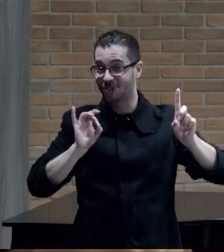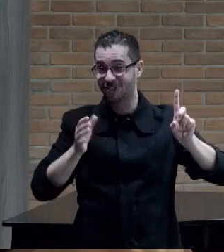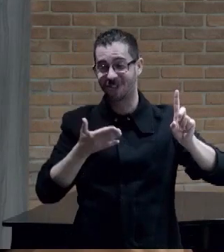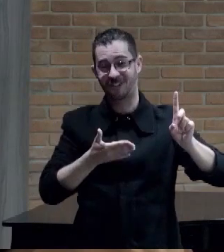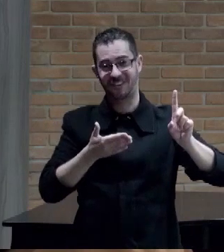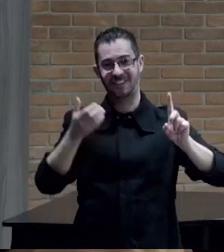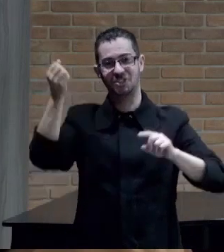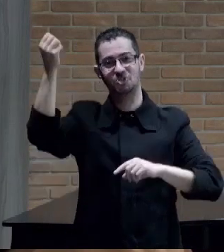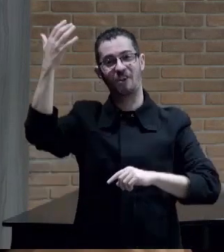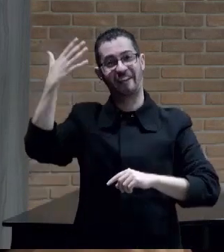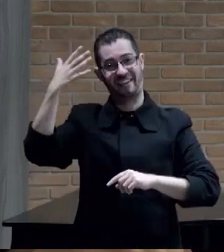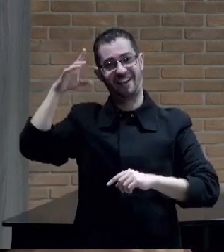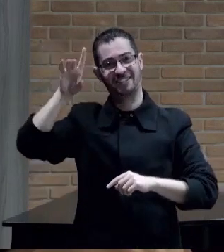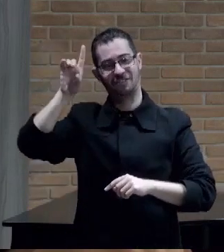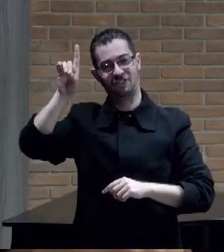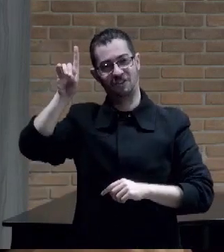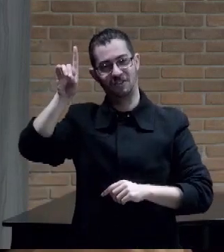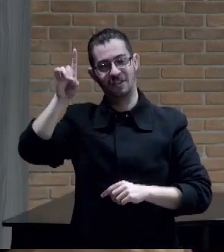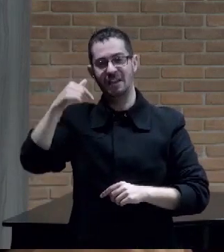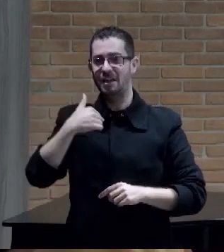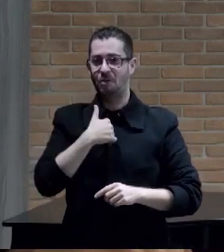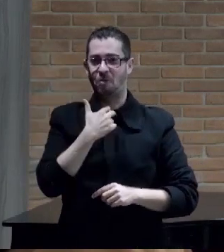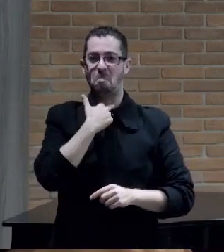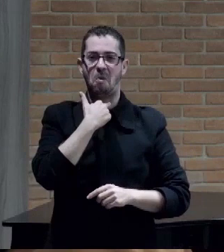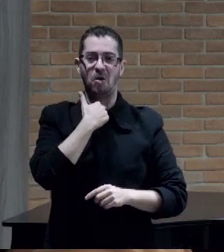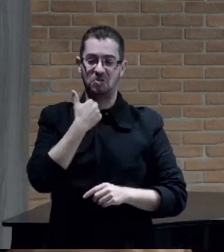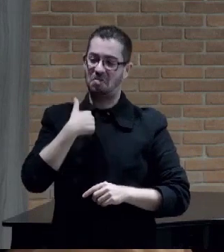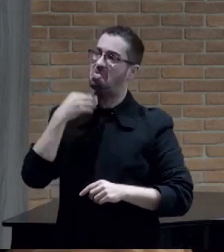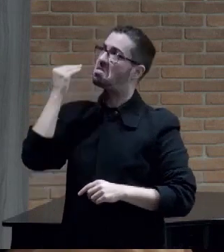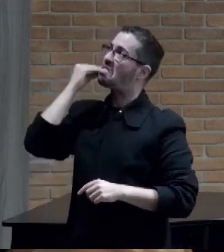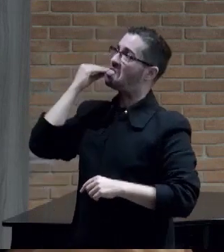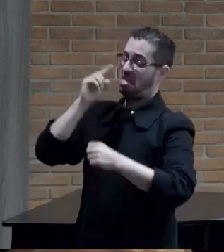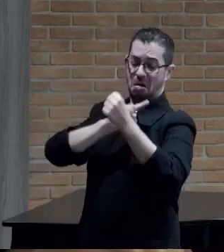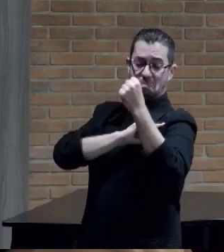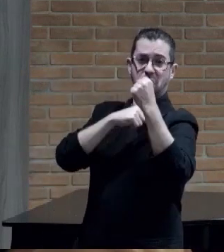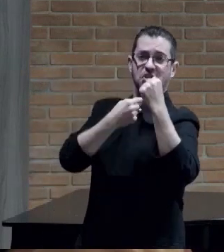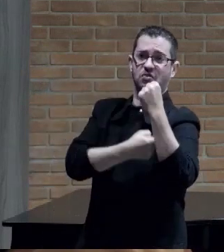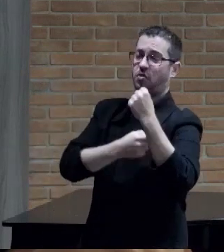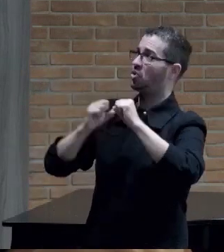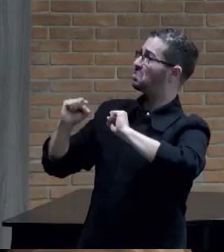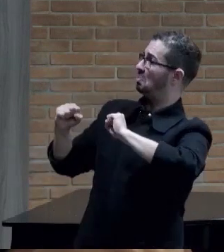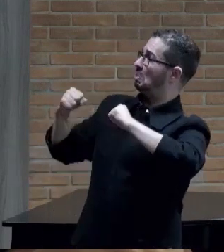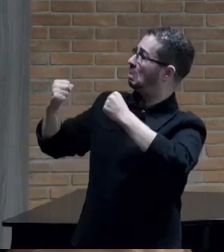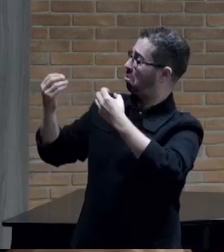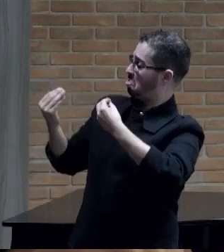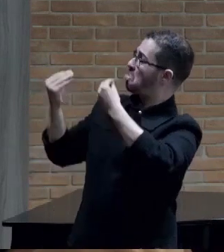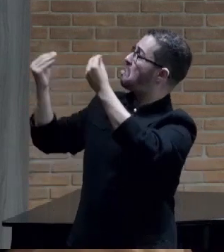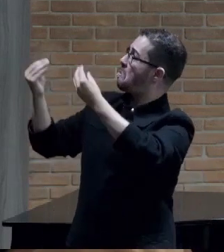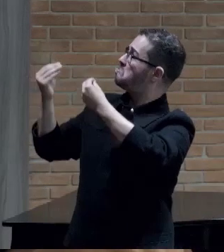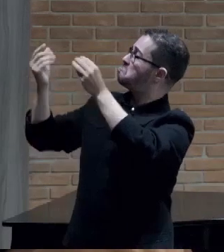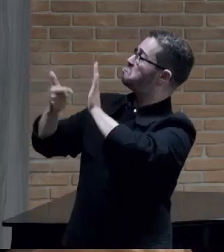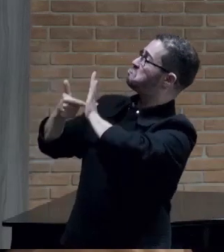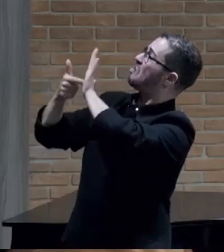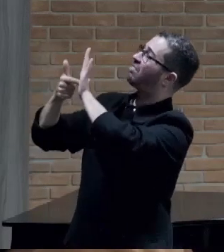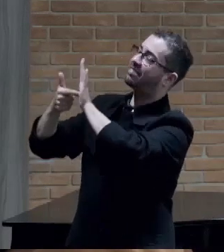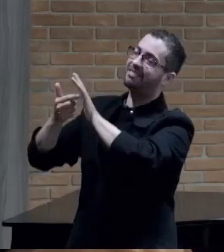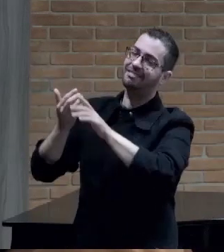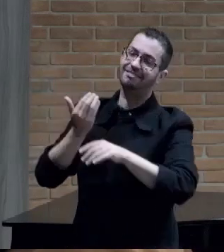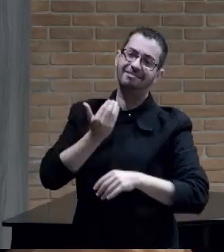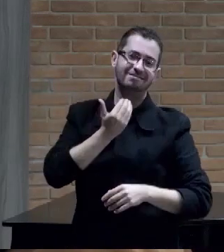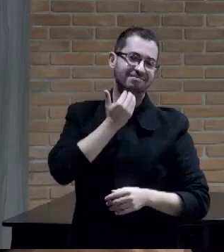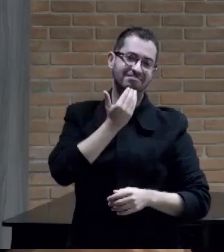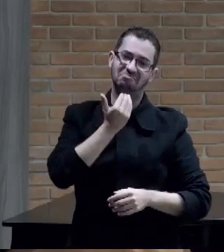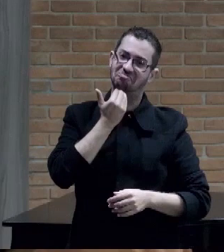E não tem graça você querer fazer alguma coisa. A graça não está nisso. A graça está naquilo que